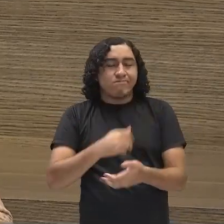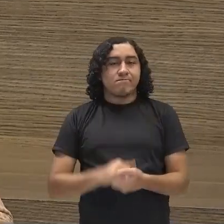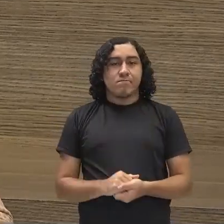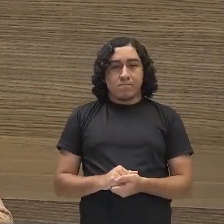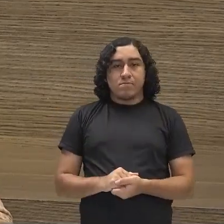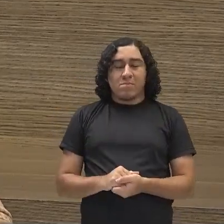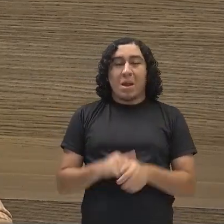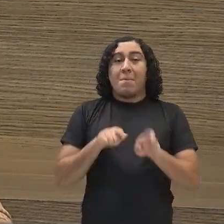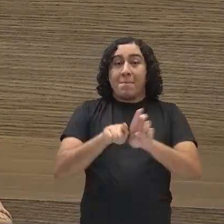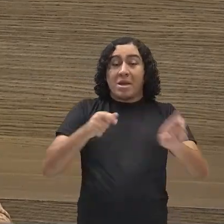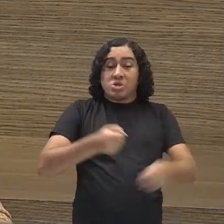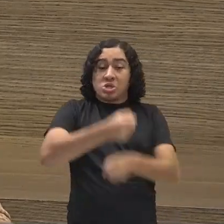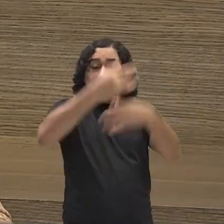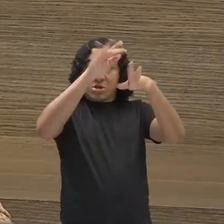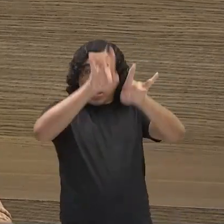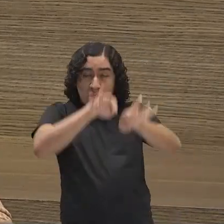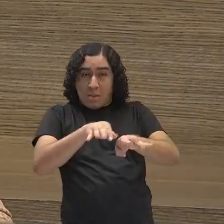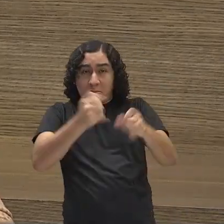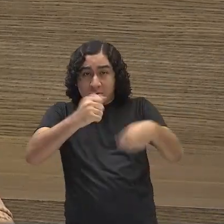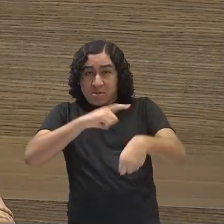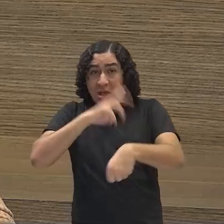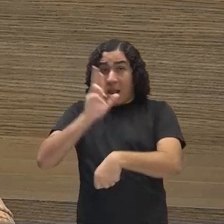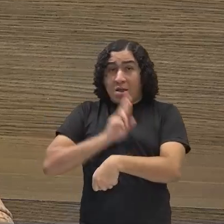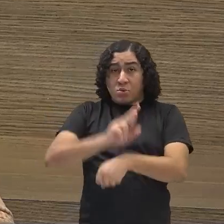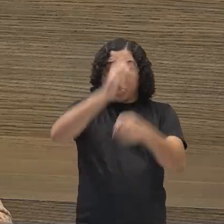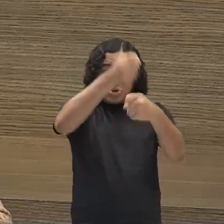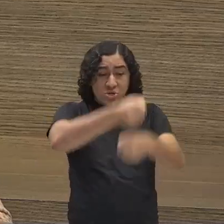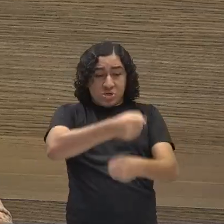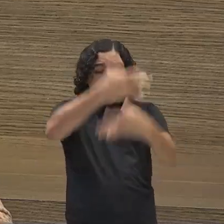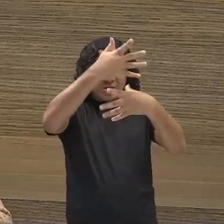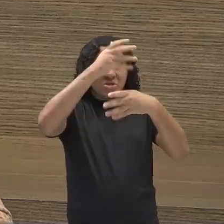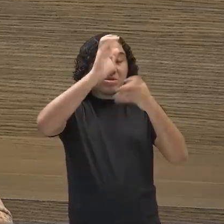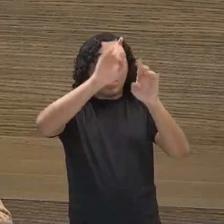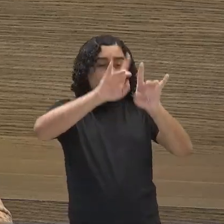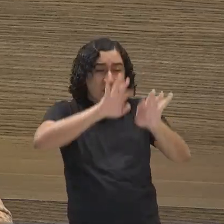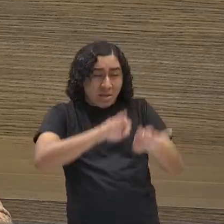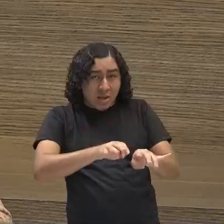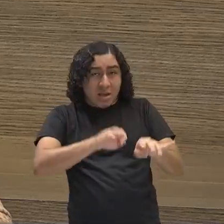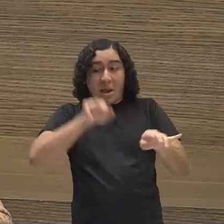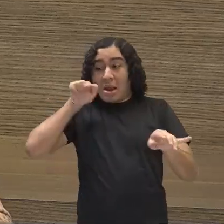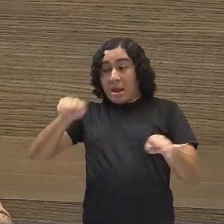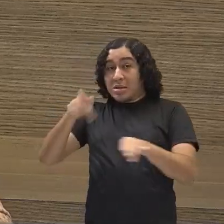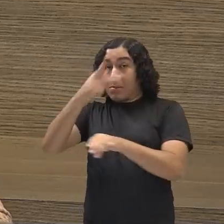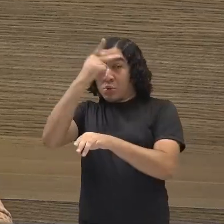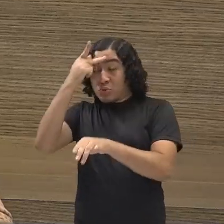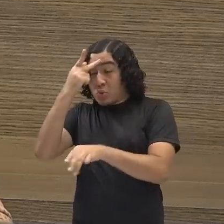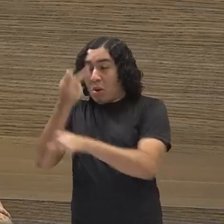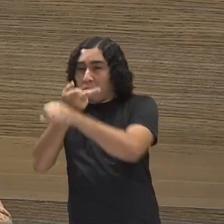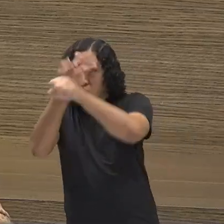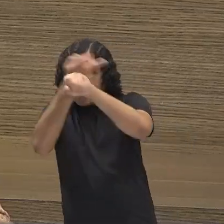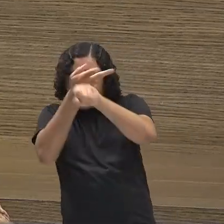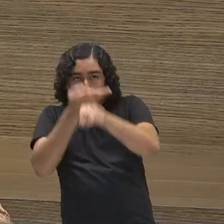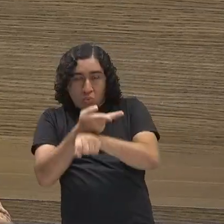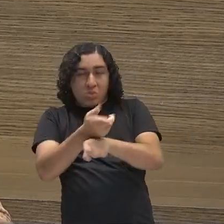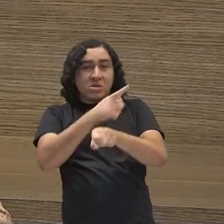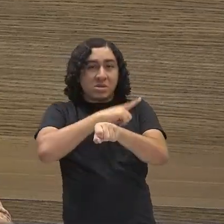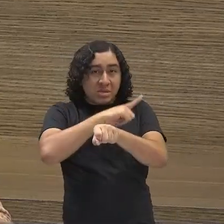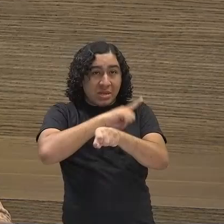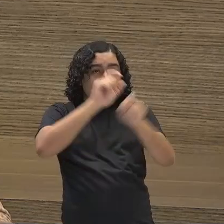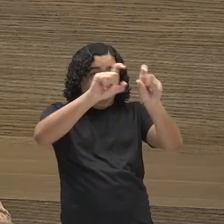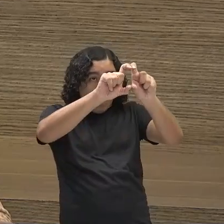interagir pelo chat, colocou a resposta lá no chat, aí o CME social vai pegar essa resposta e vai colocar em tela